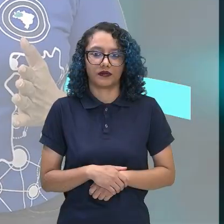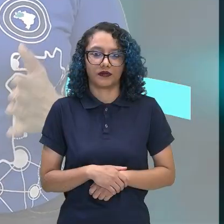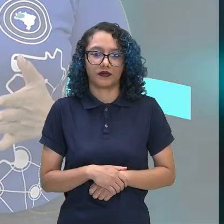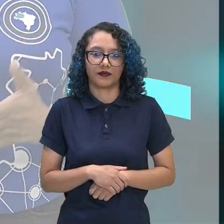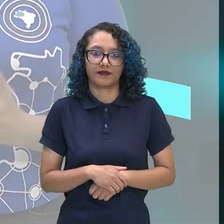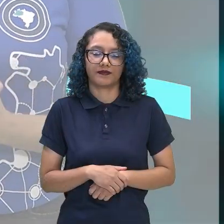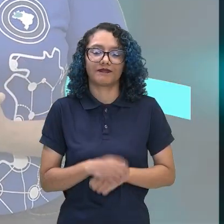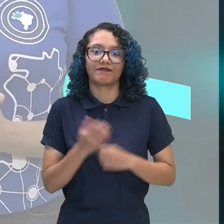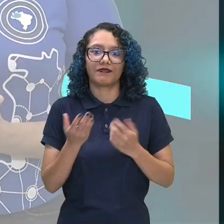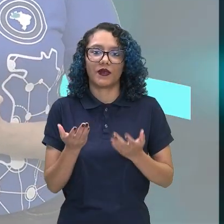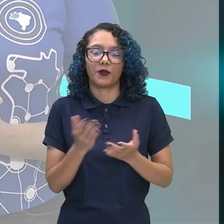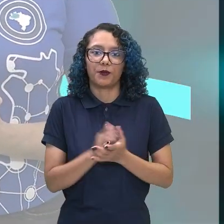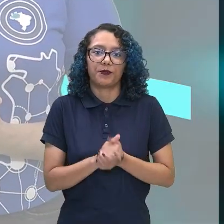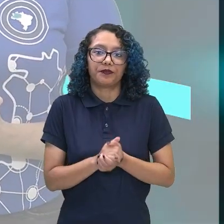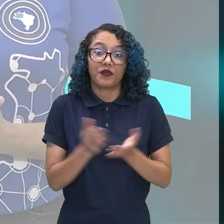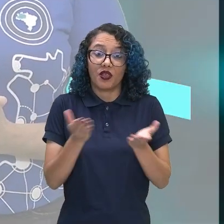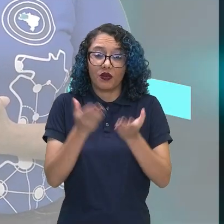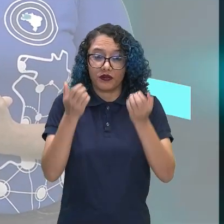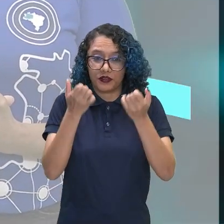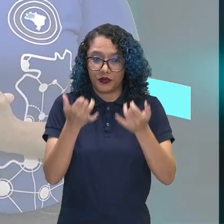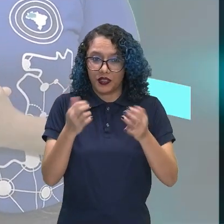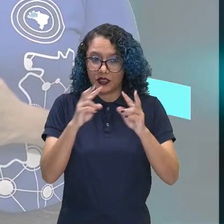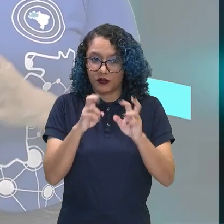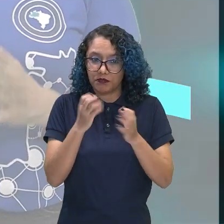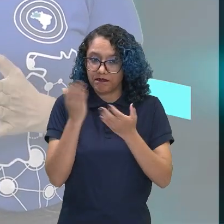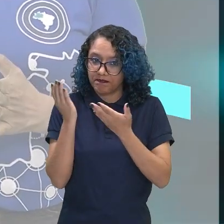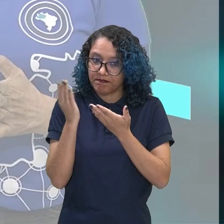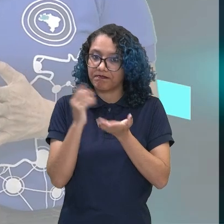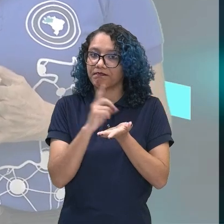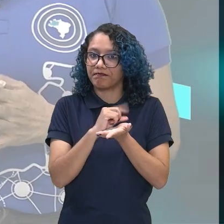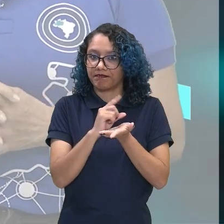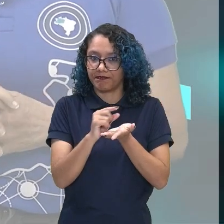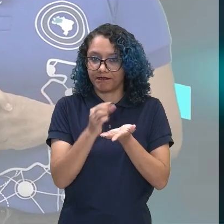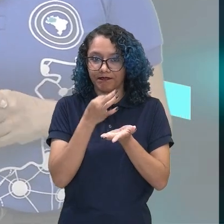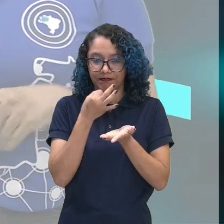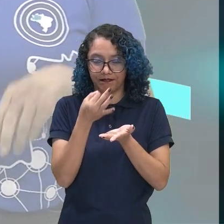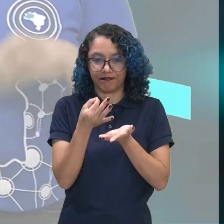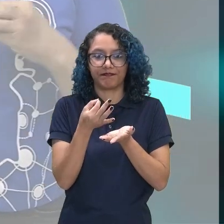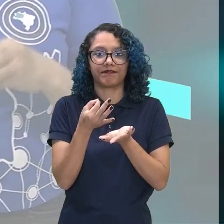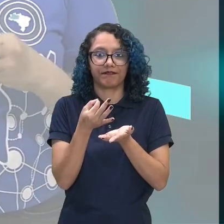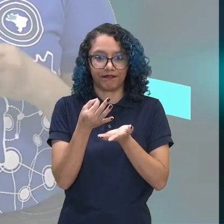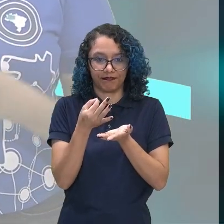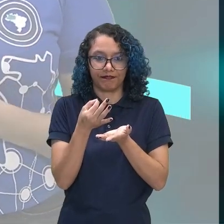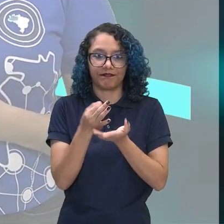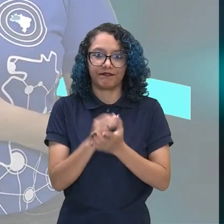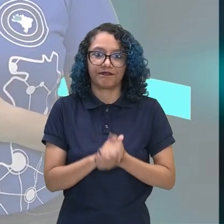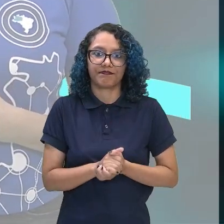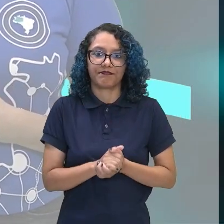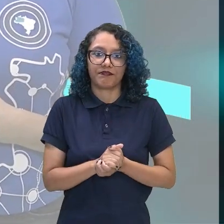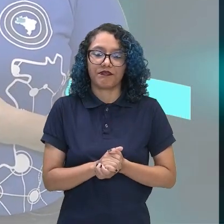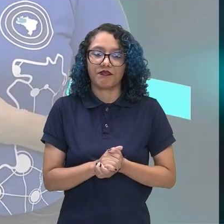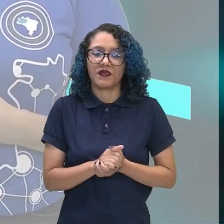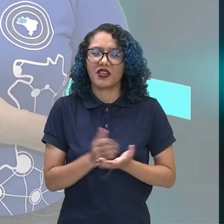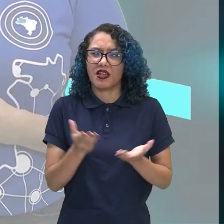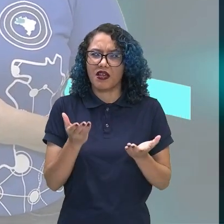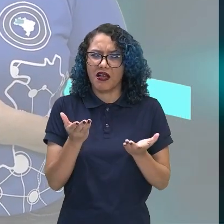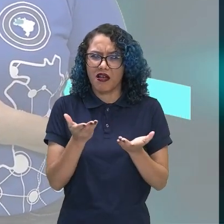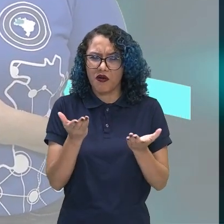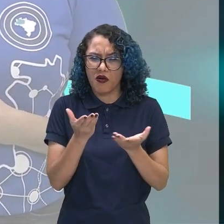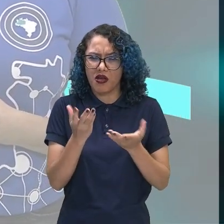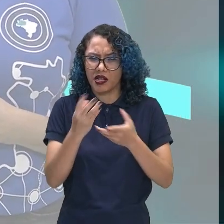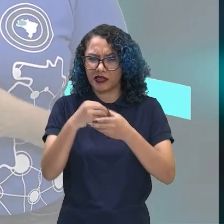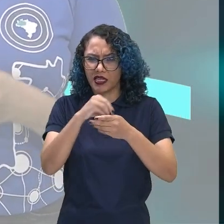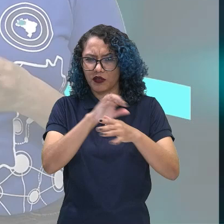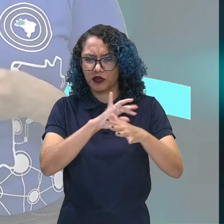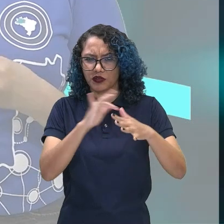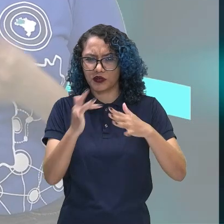Então, gente, vamos falar sobre artigo de opinião, né? Hoje, nas redes sociais, tem muitas